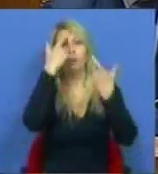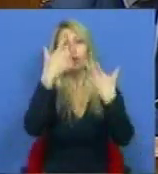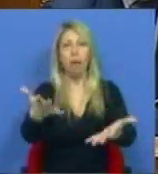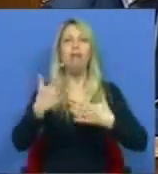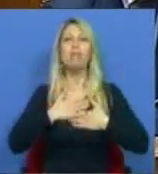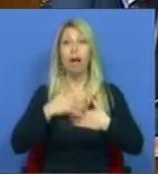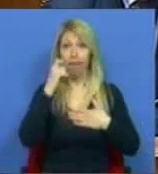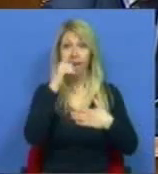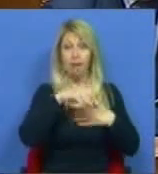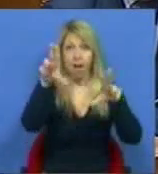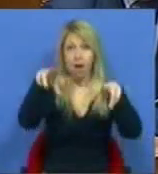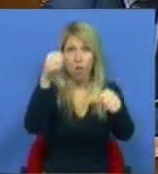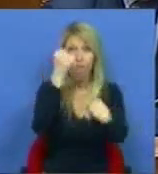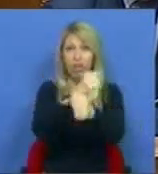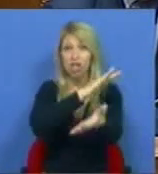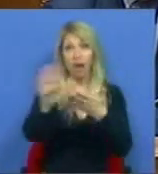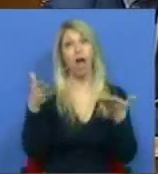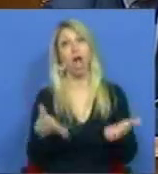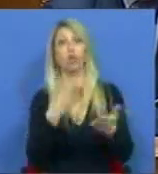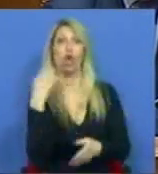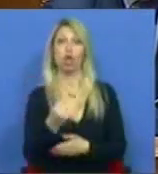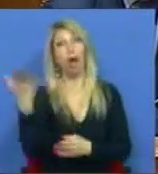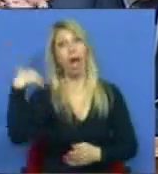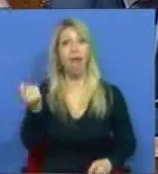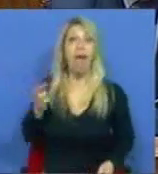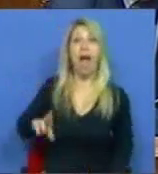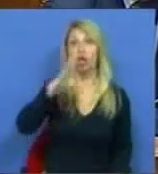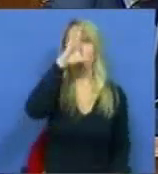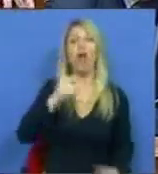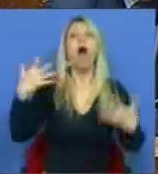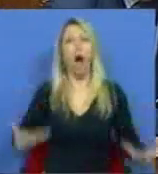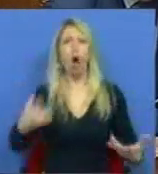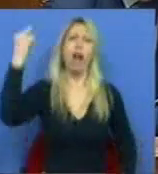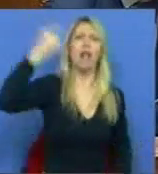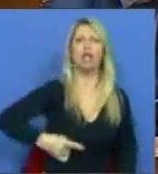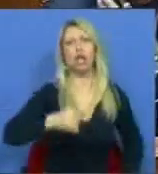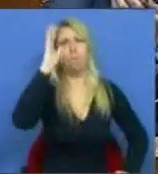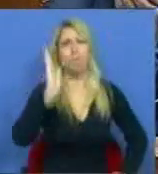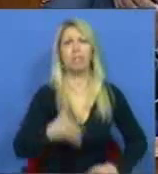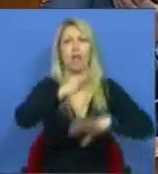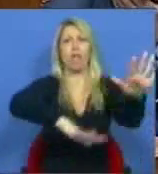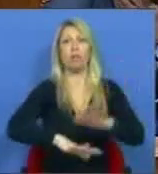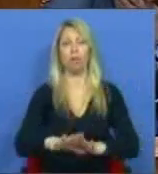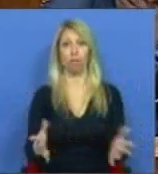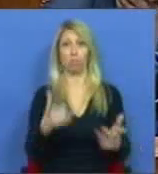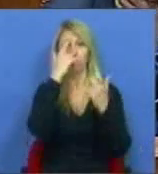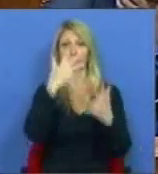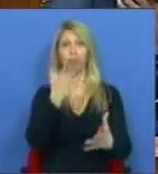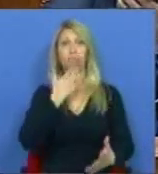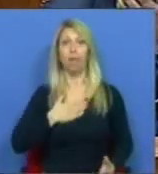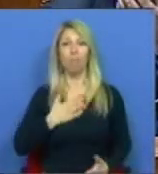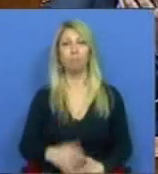espanta é quem nunca fez nada pelos jovens quando esteve no governo, venha agora reivindicar o que se deve fazer. O senhor